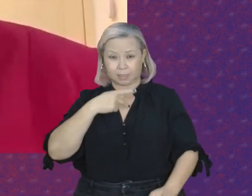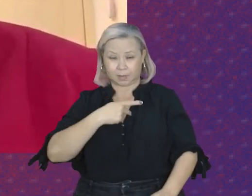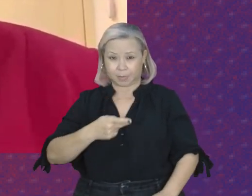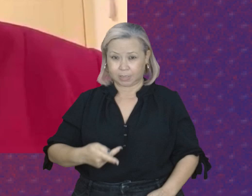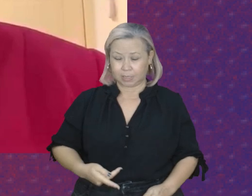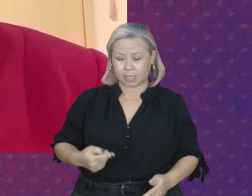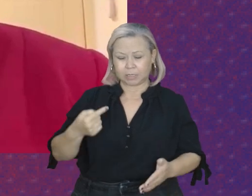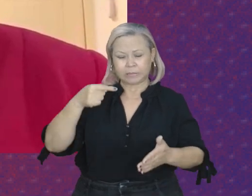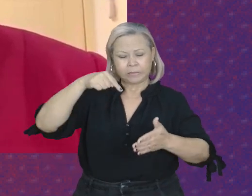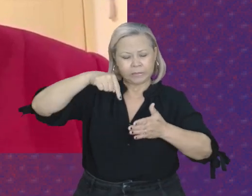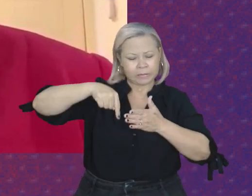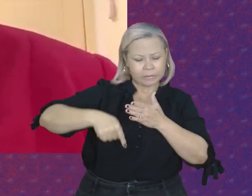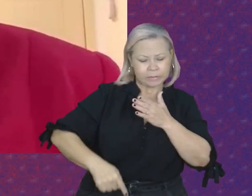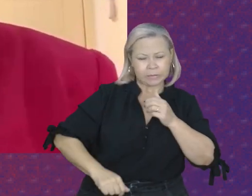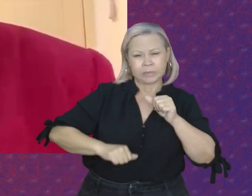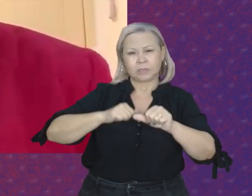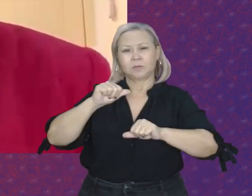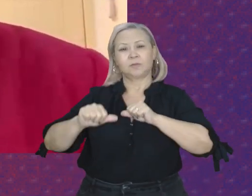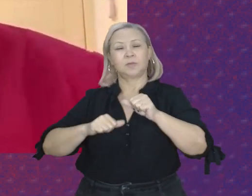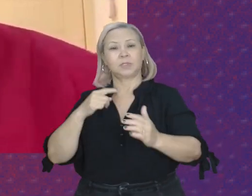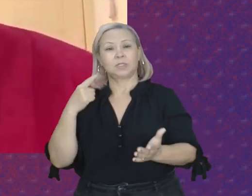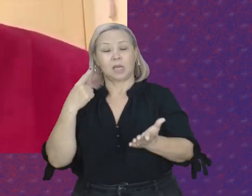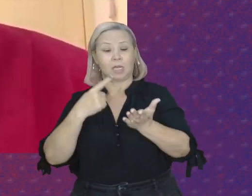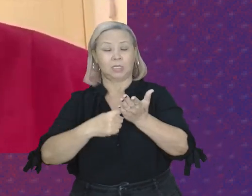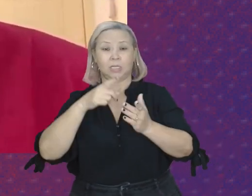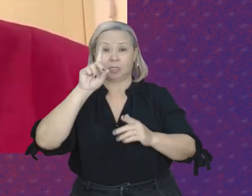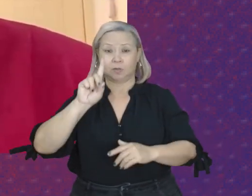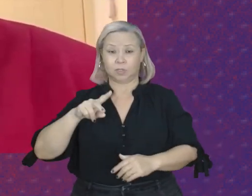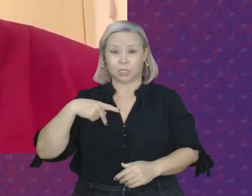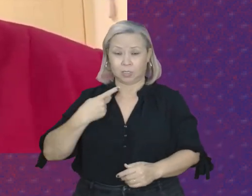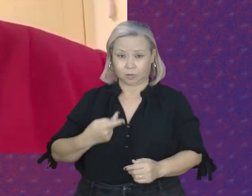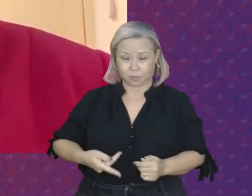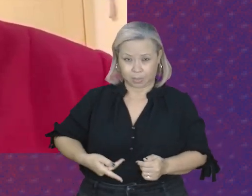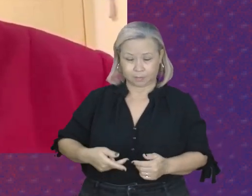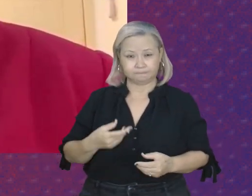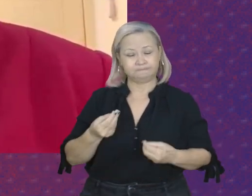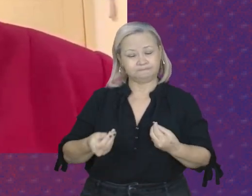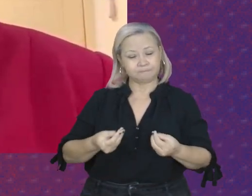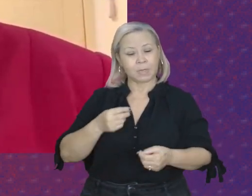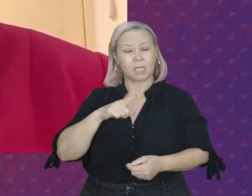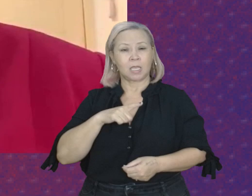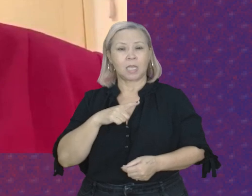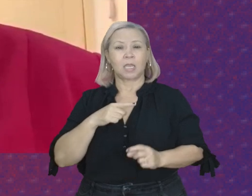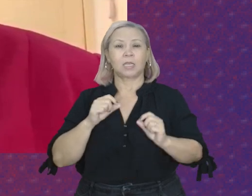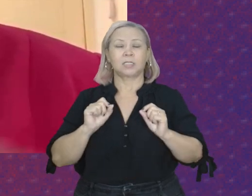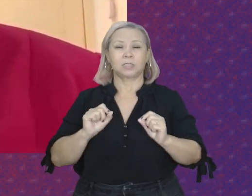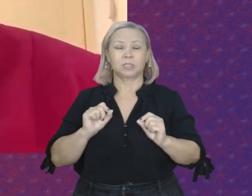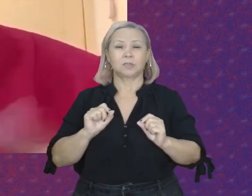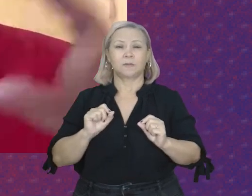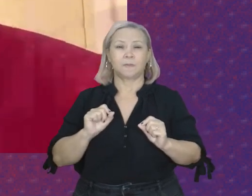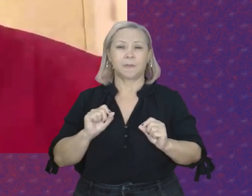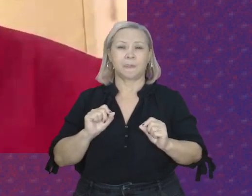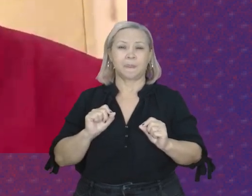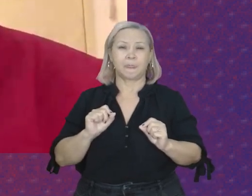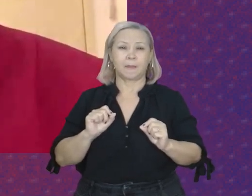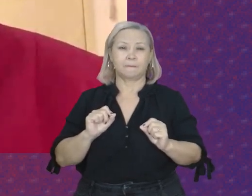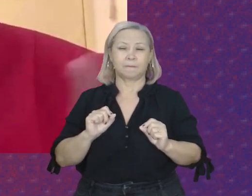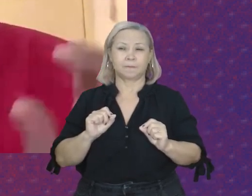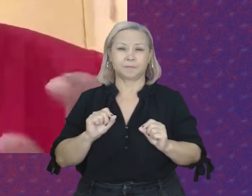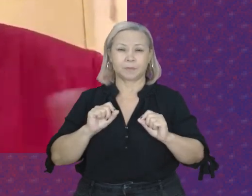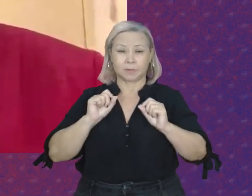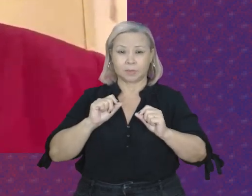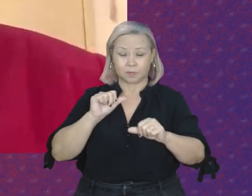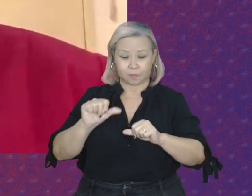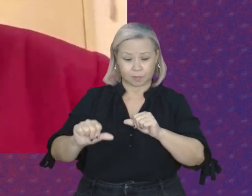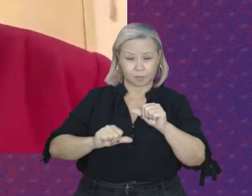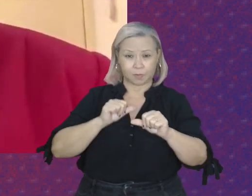profundas transformações já na agenda dos direitos humanos. Nós tivemos houve uma alteração